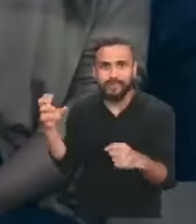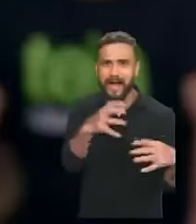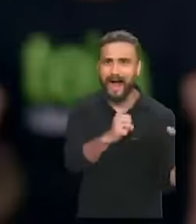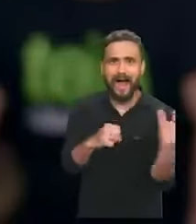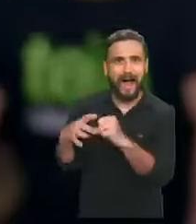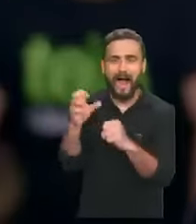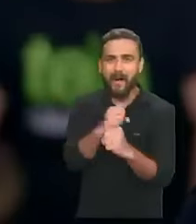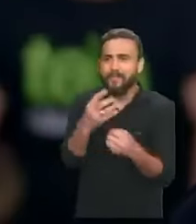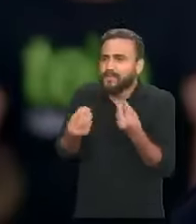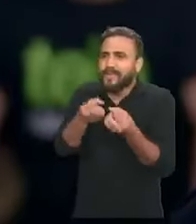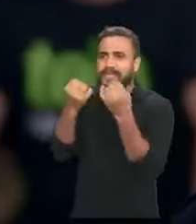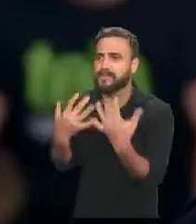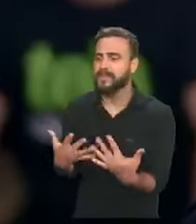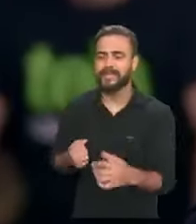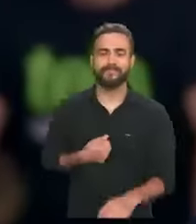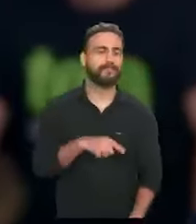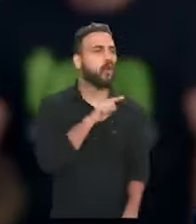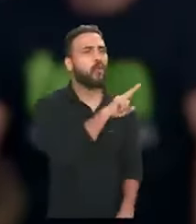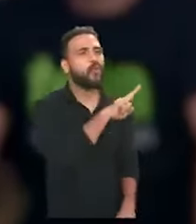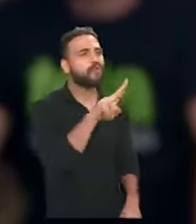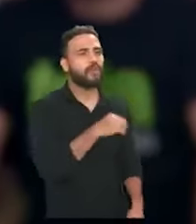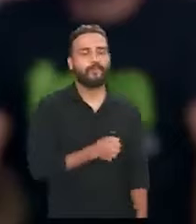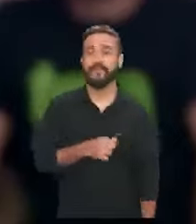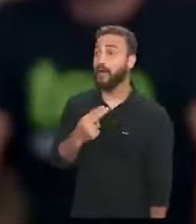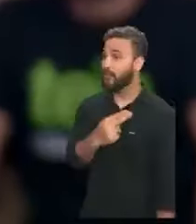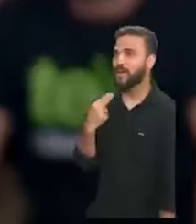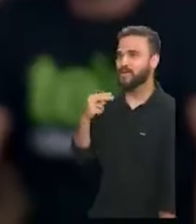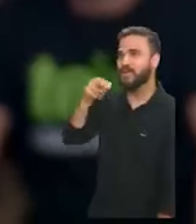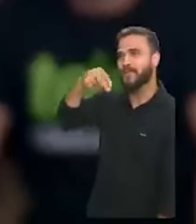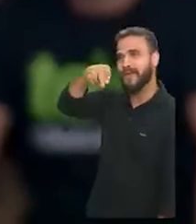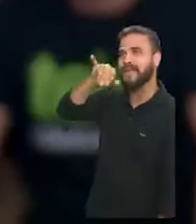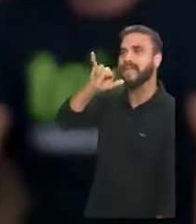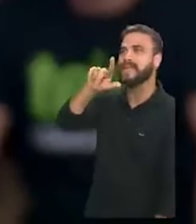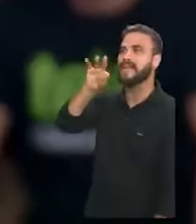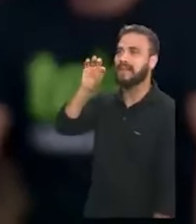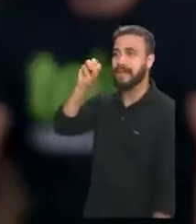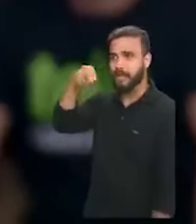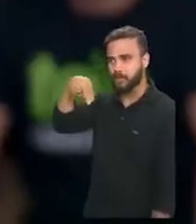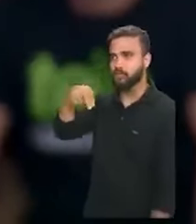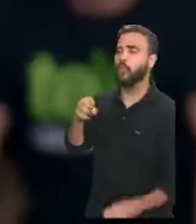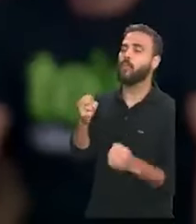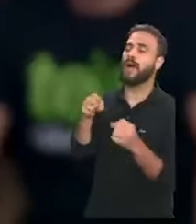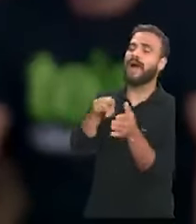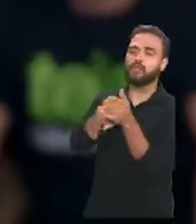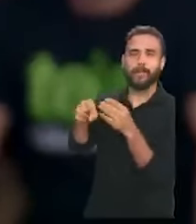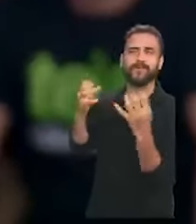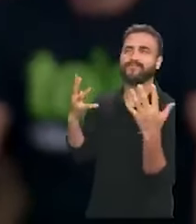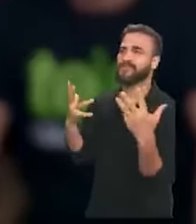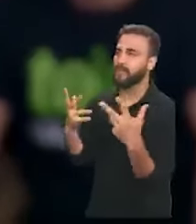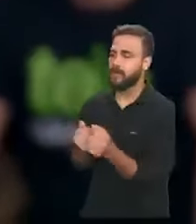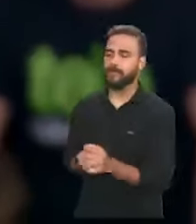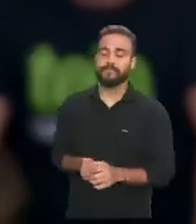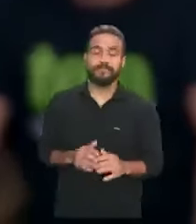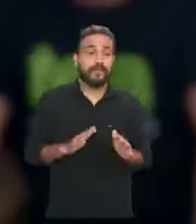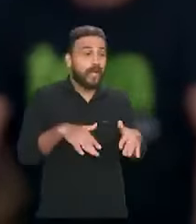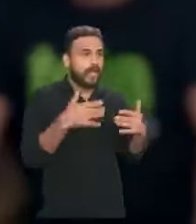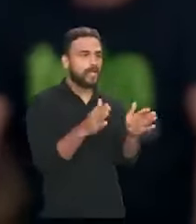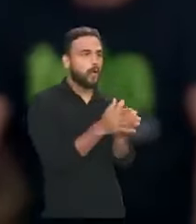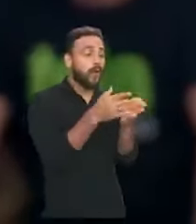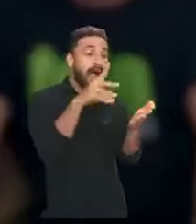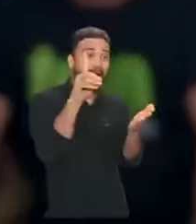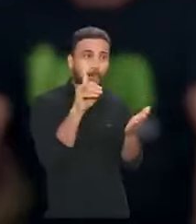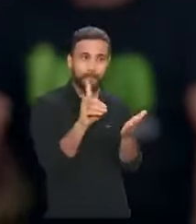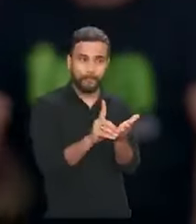qual que é o seu nome meu nome é Hamilton Hamilton excelente pergunta viu olha a Bíblia